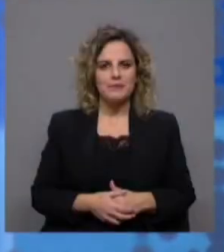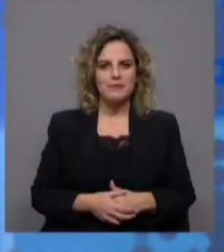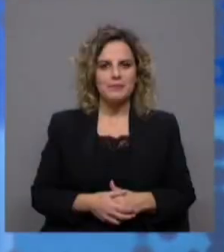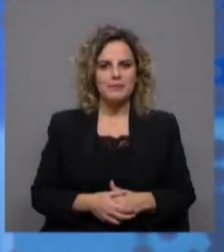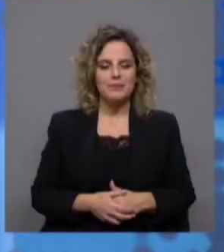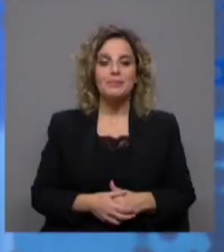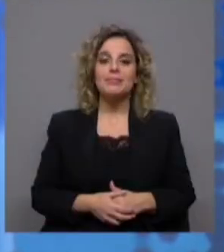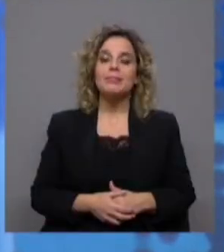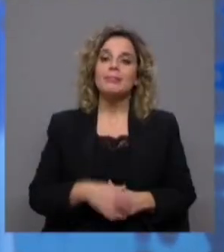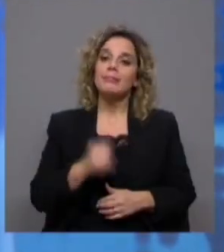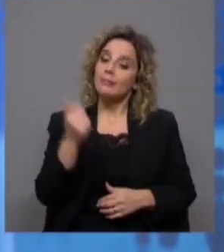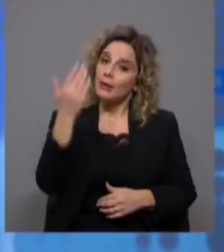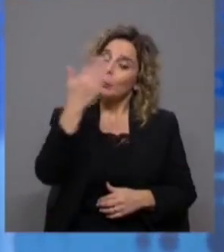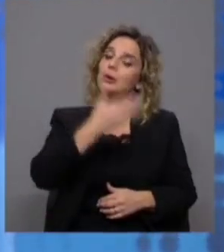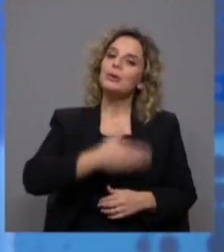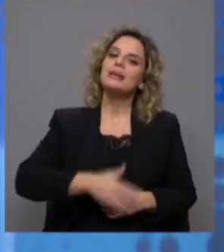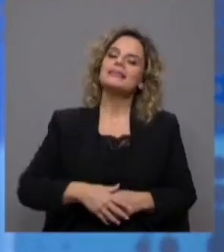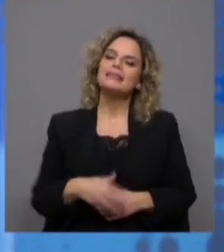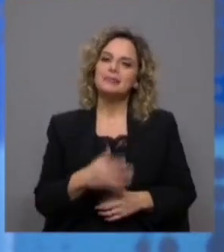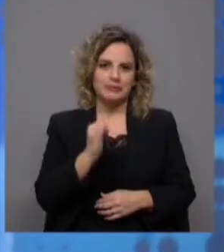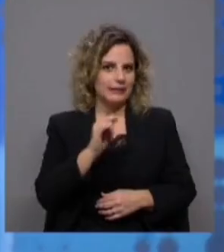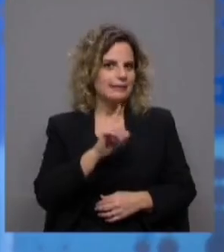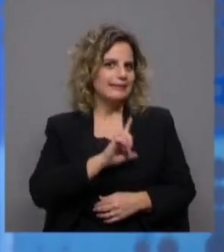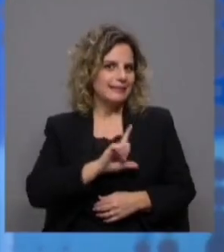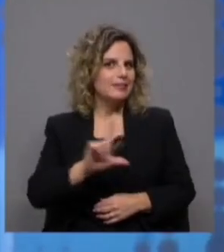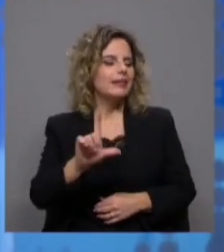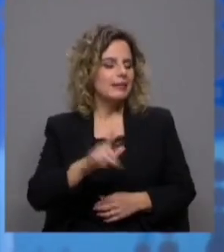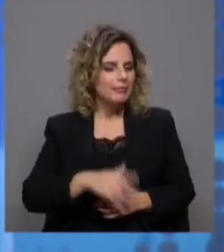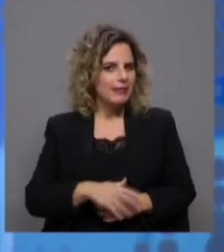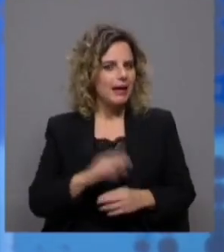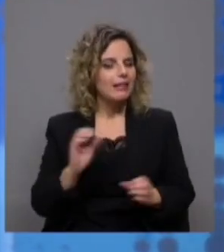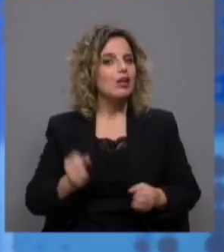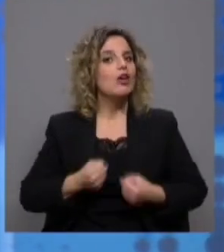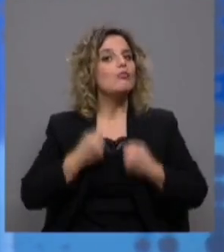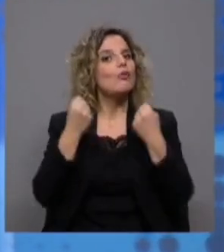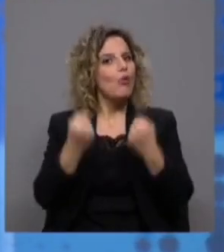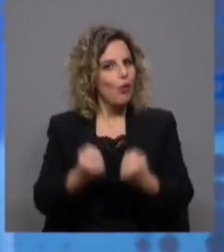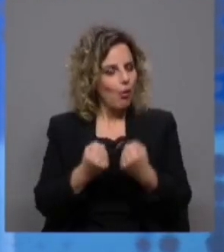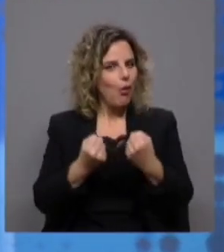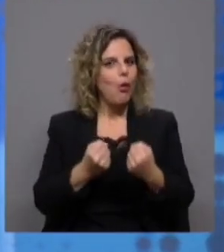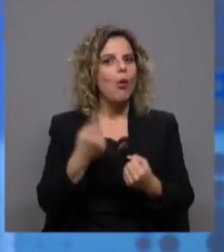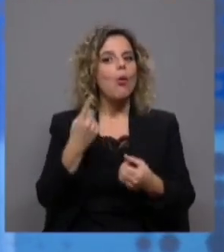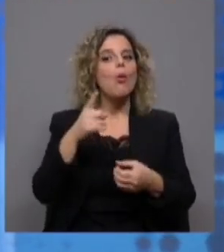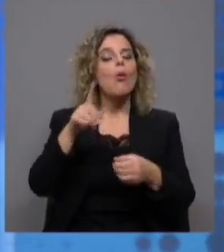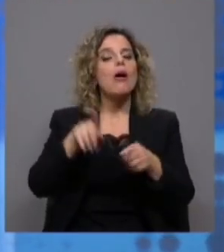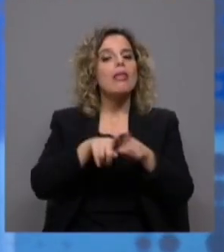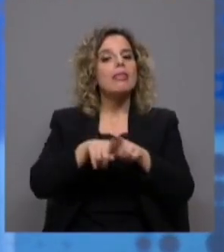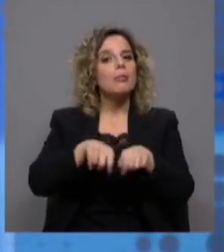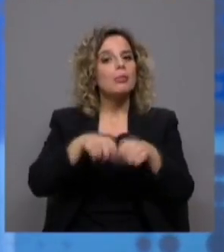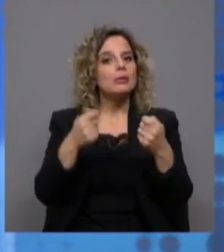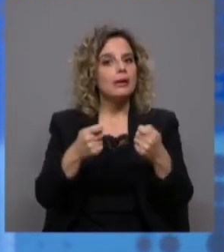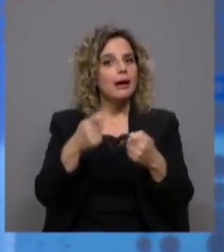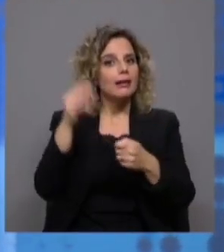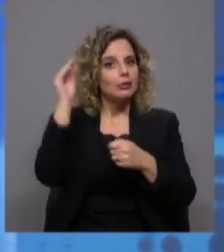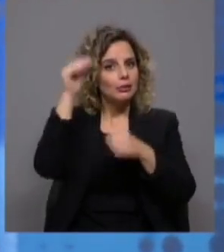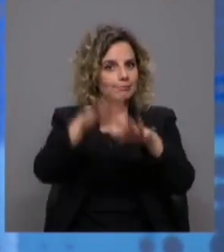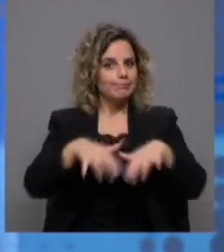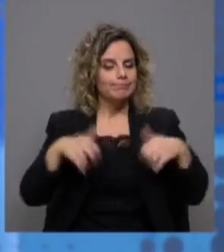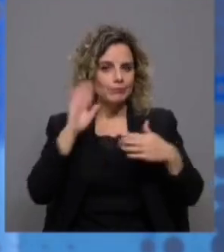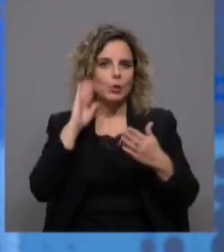o funcionário foi iniciativa Liberal conseguiu eleger um deputado para a assembleia da República nas últimas eleições